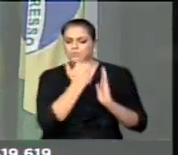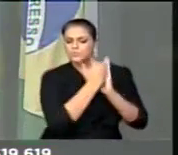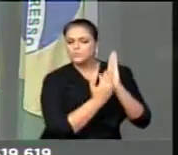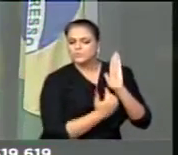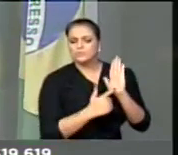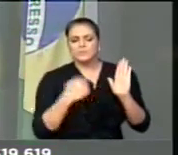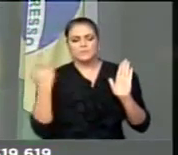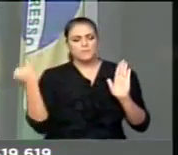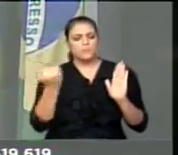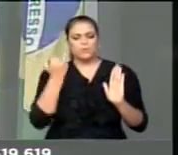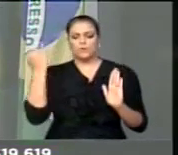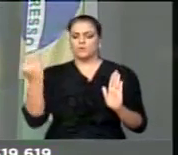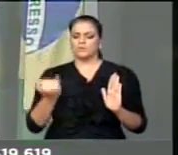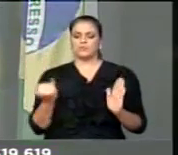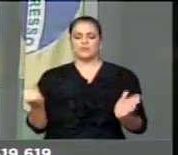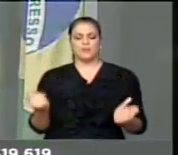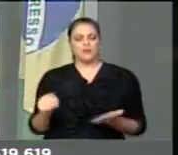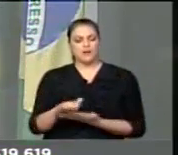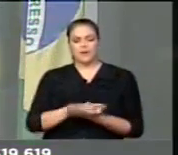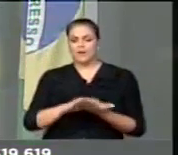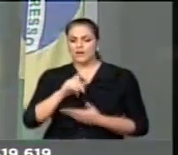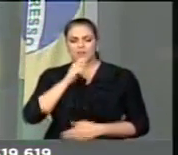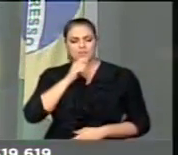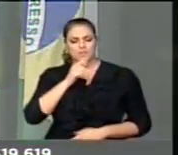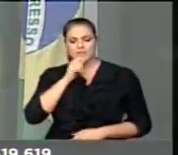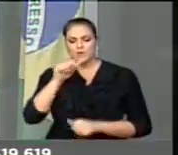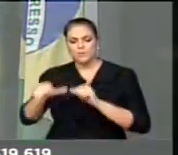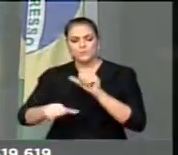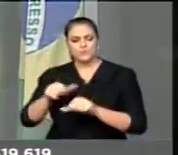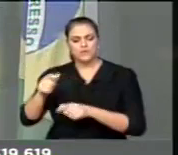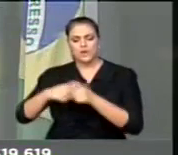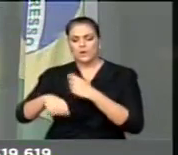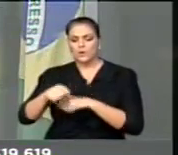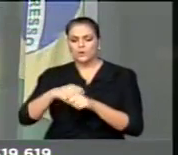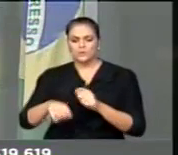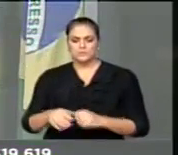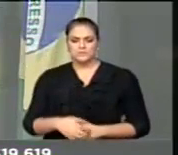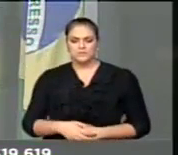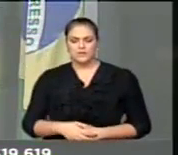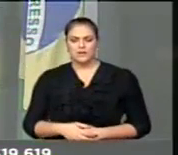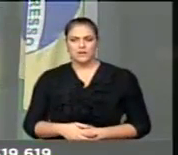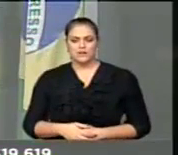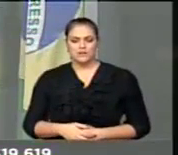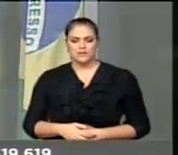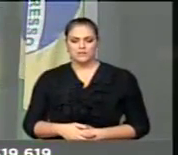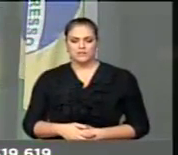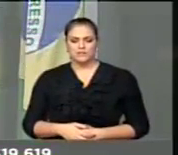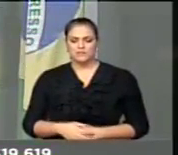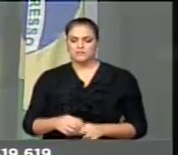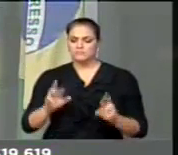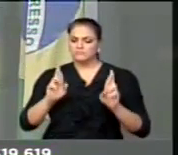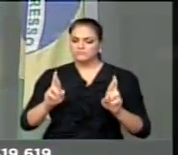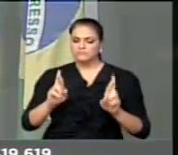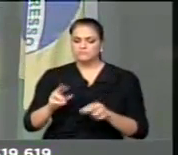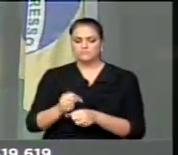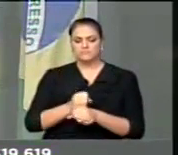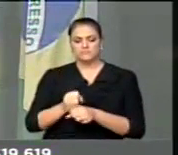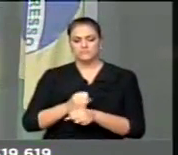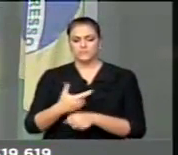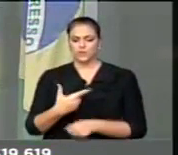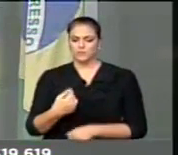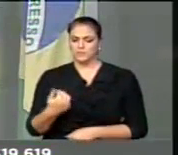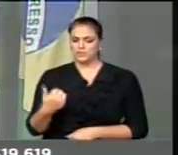importantes que mudem o rumo da economia brasileira, se Deus quiser, a partir de 2018, já que nós